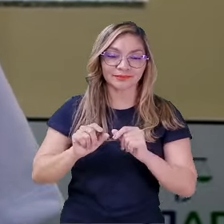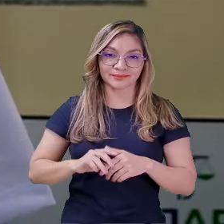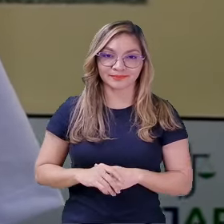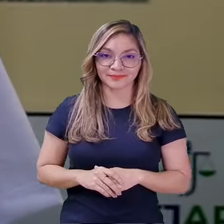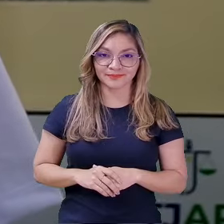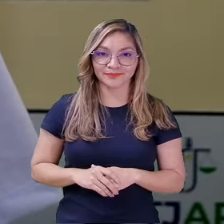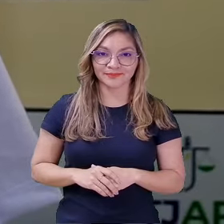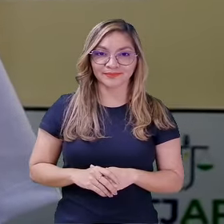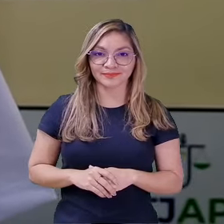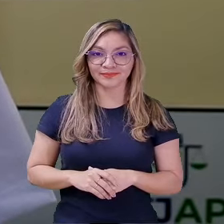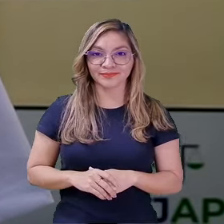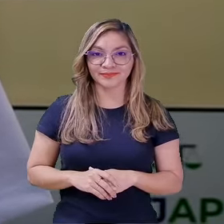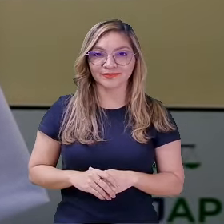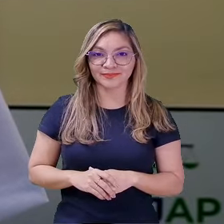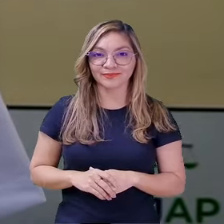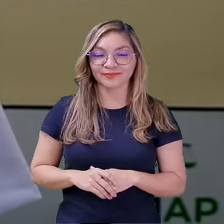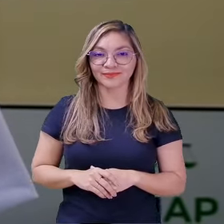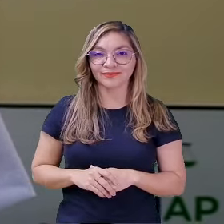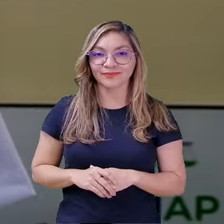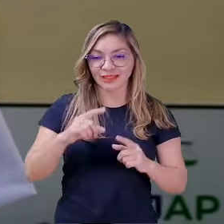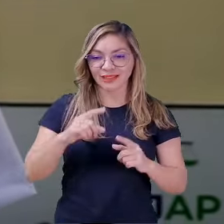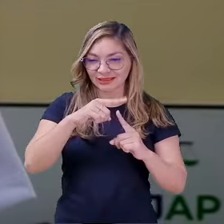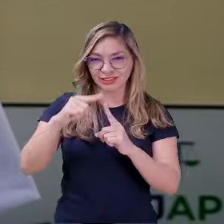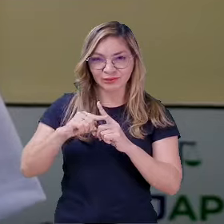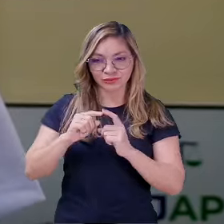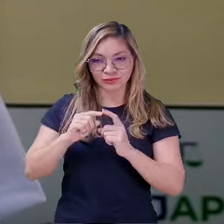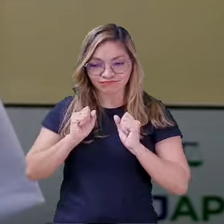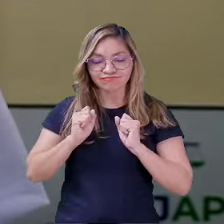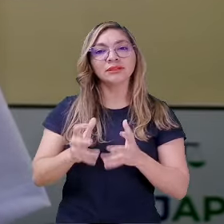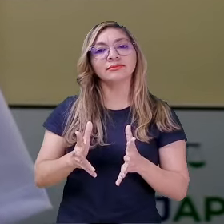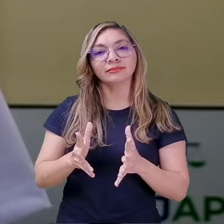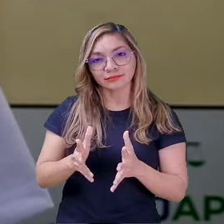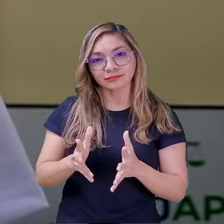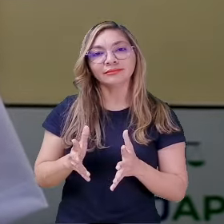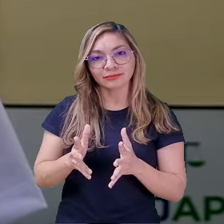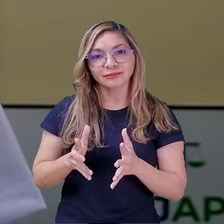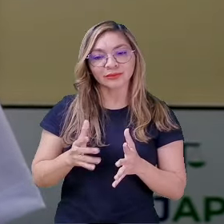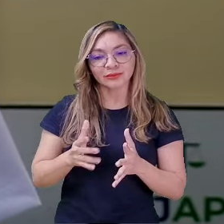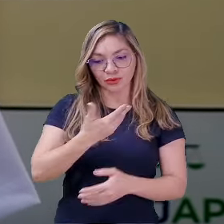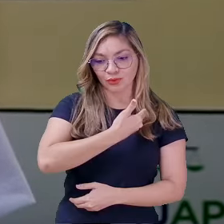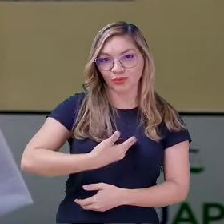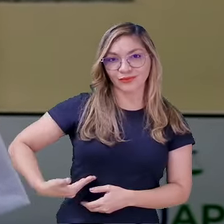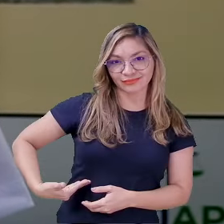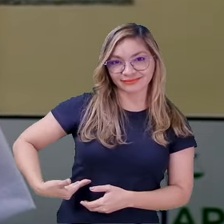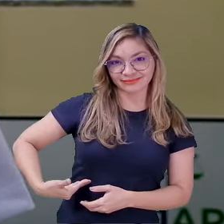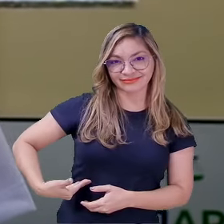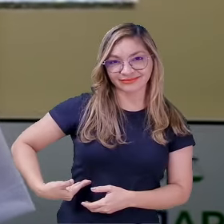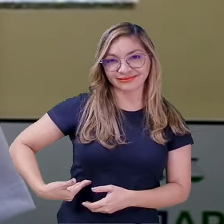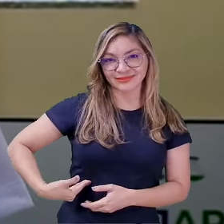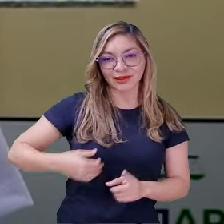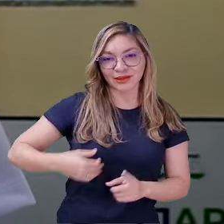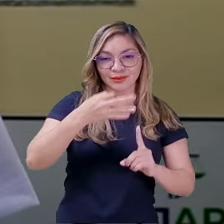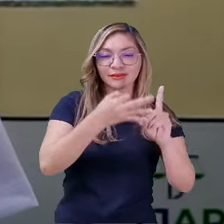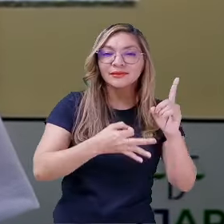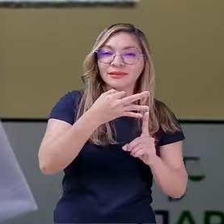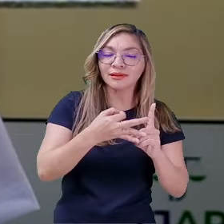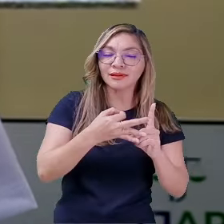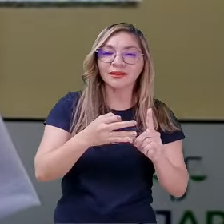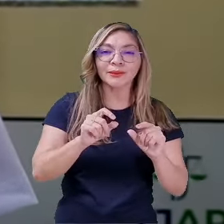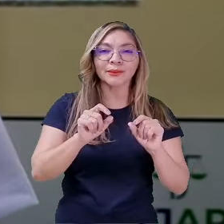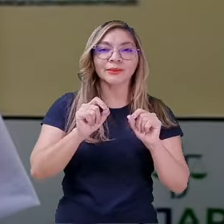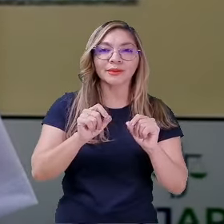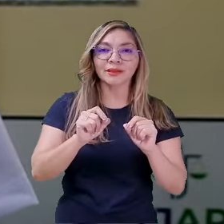esse tipo de atitude da gestão do tribunal vem de encontro